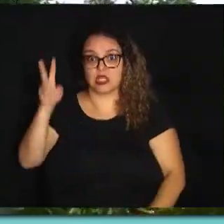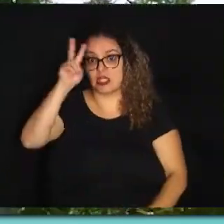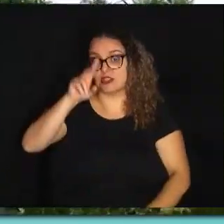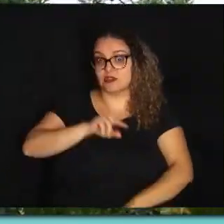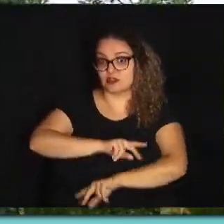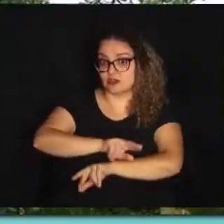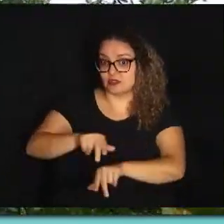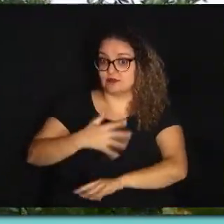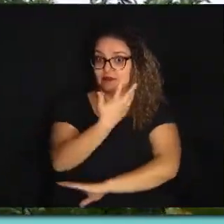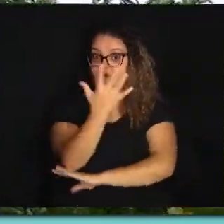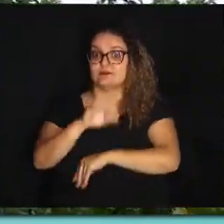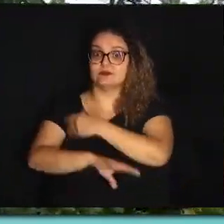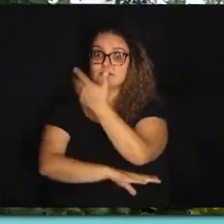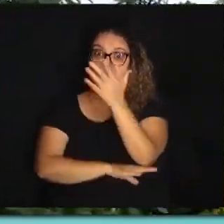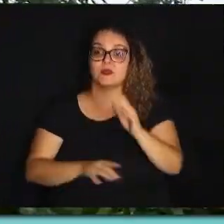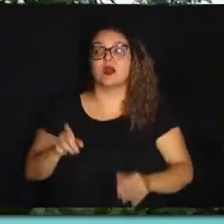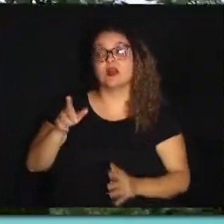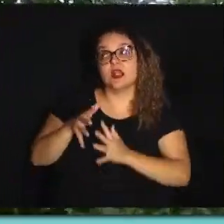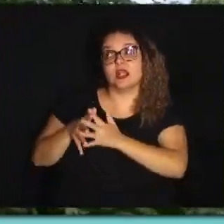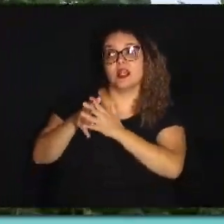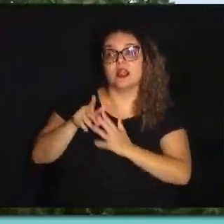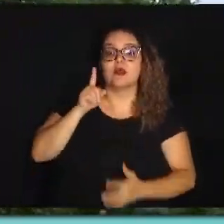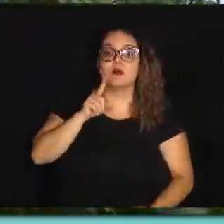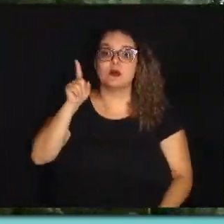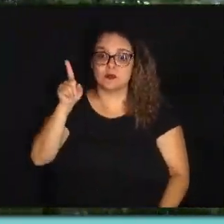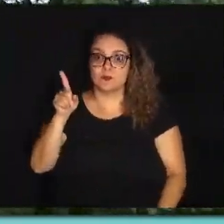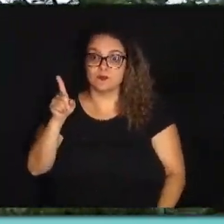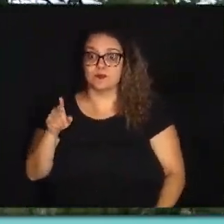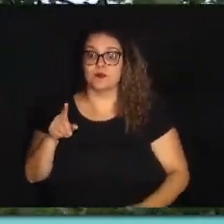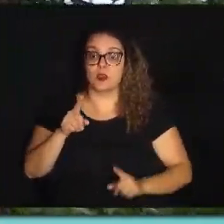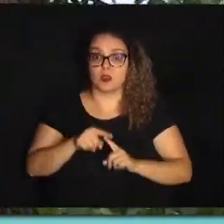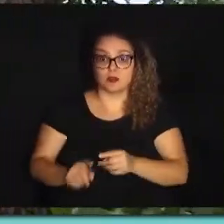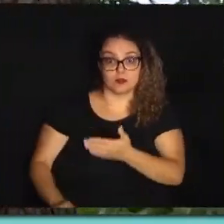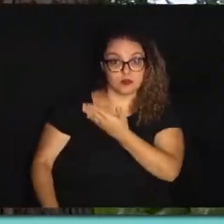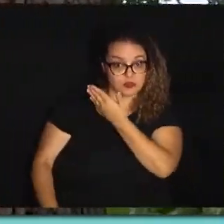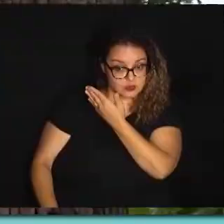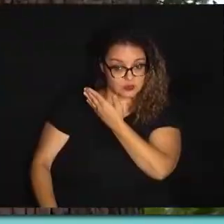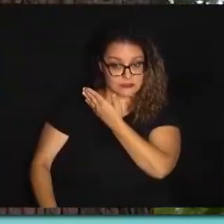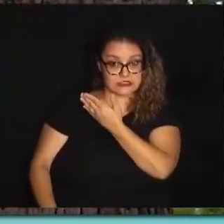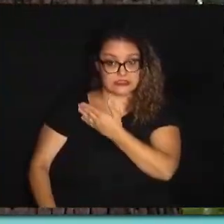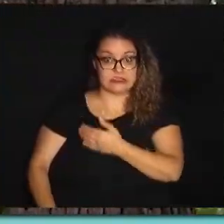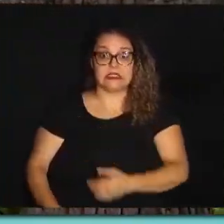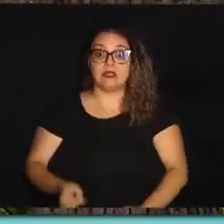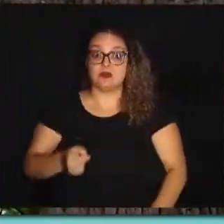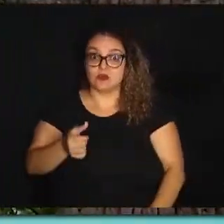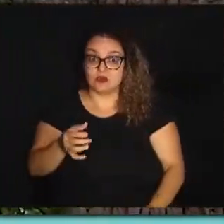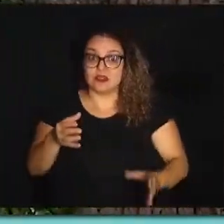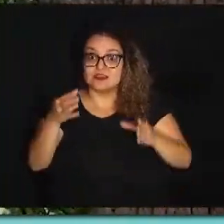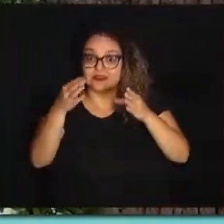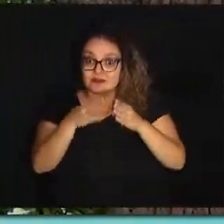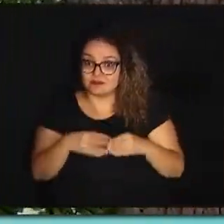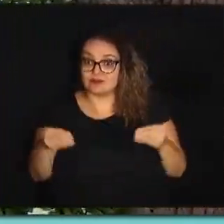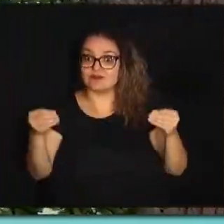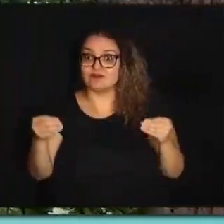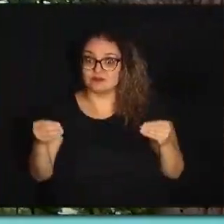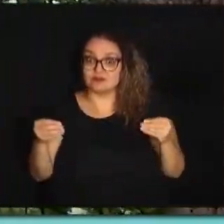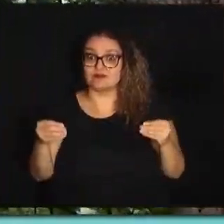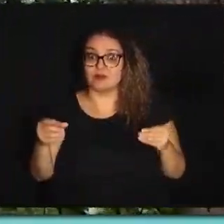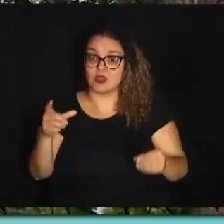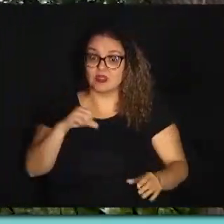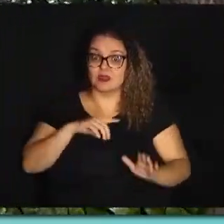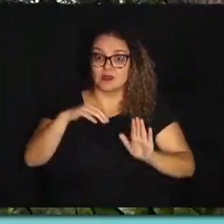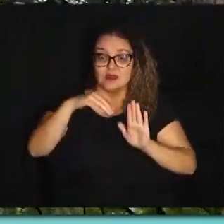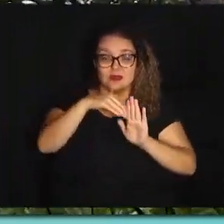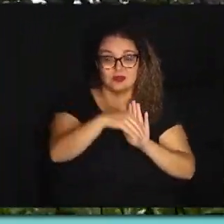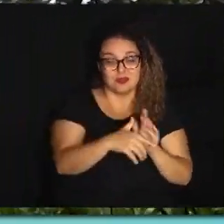dados online de história natural da Universidade de Michigan, nos Estados Unidos. A espécie está listada como ameaçada de